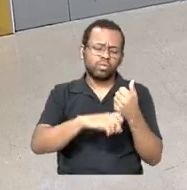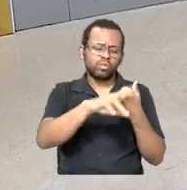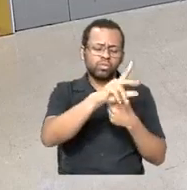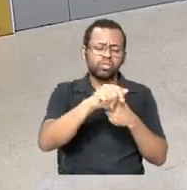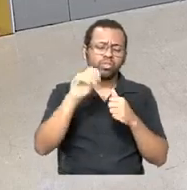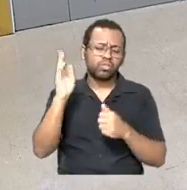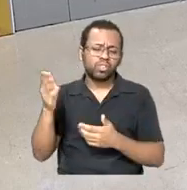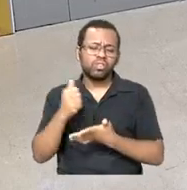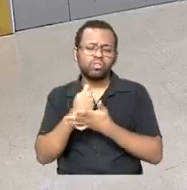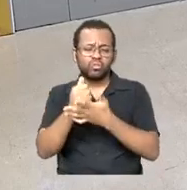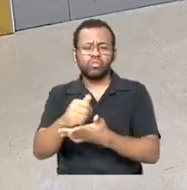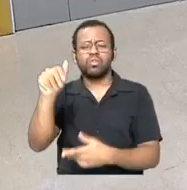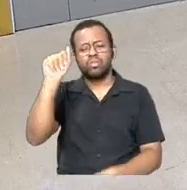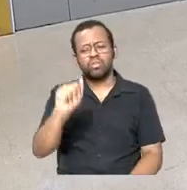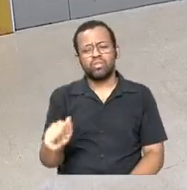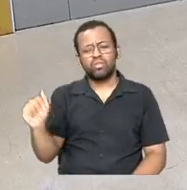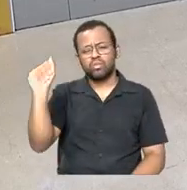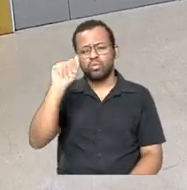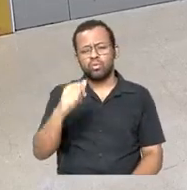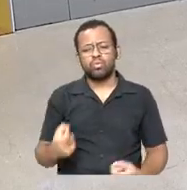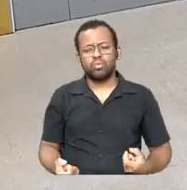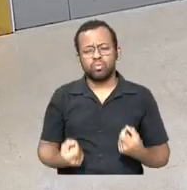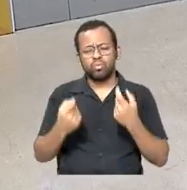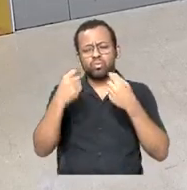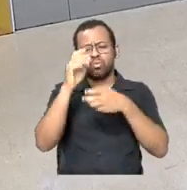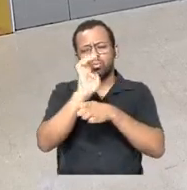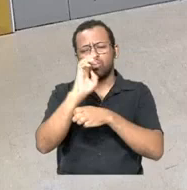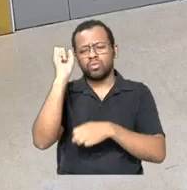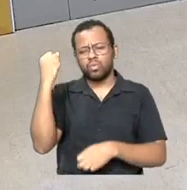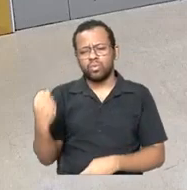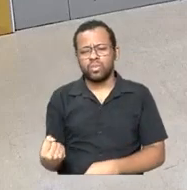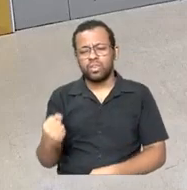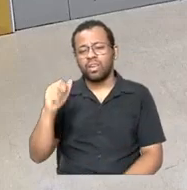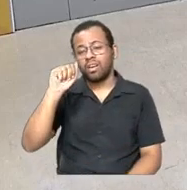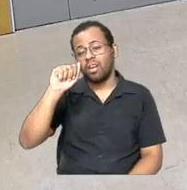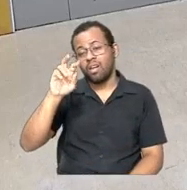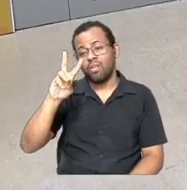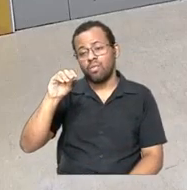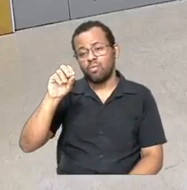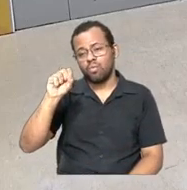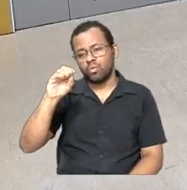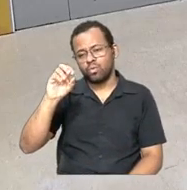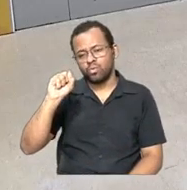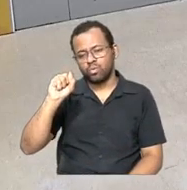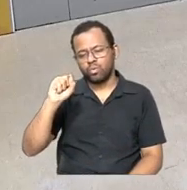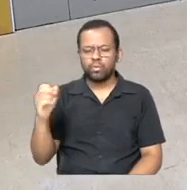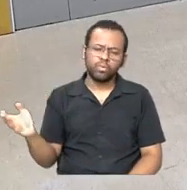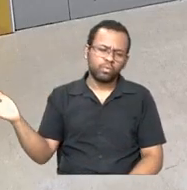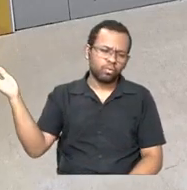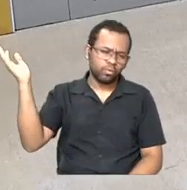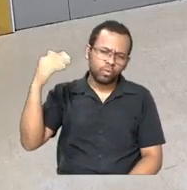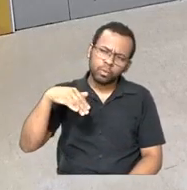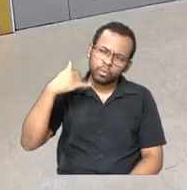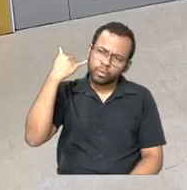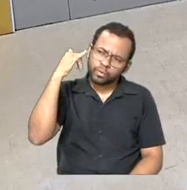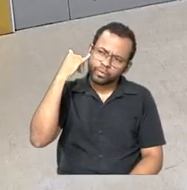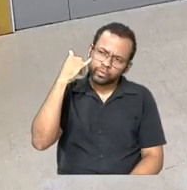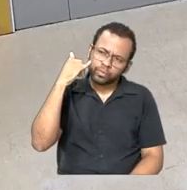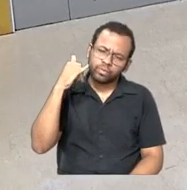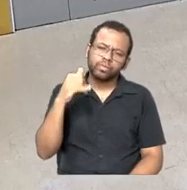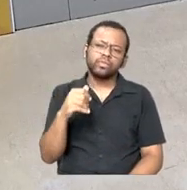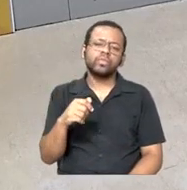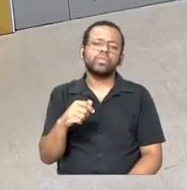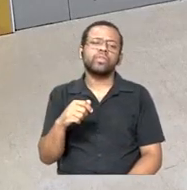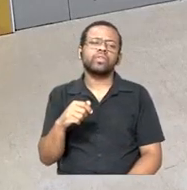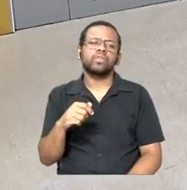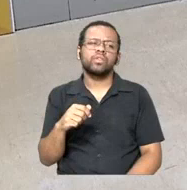Associação dos voluntários a serviço da Oncologia em Sergipe a nossa querida sorteadora que a turma de casa